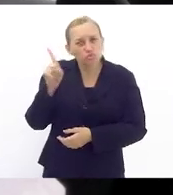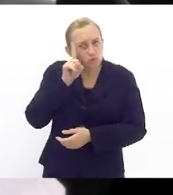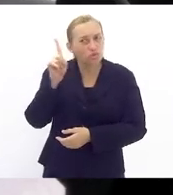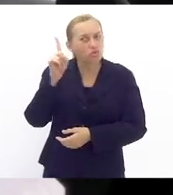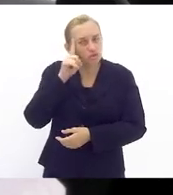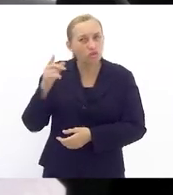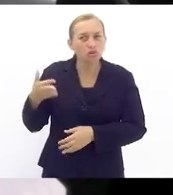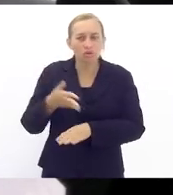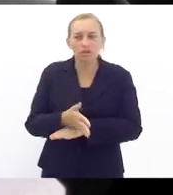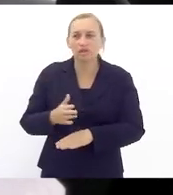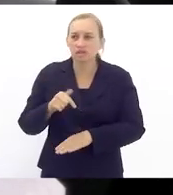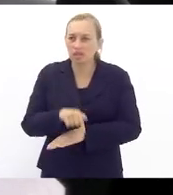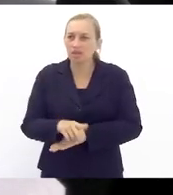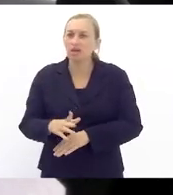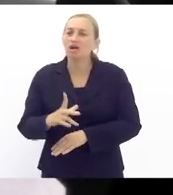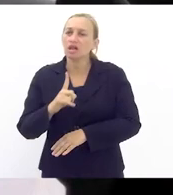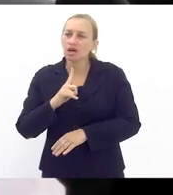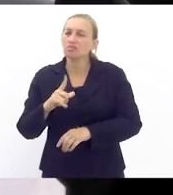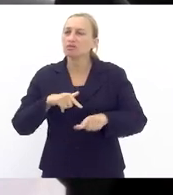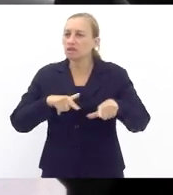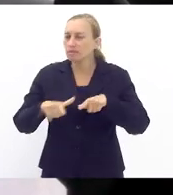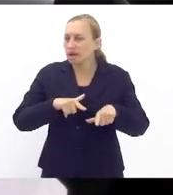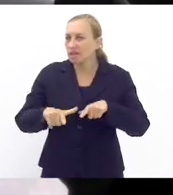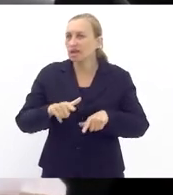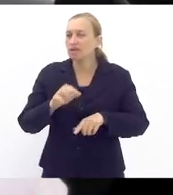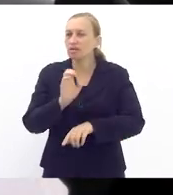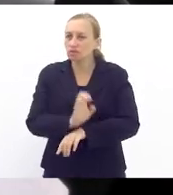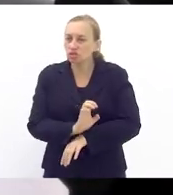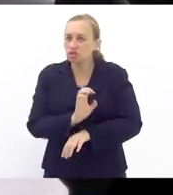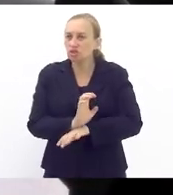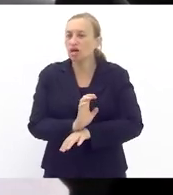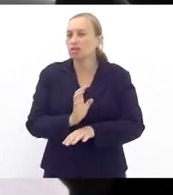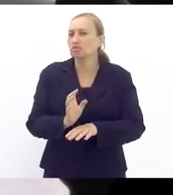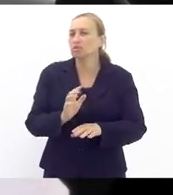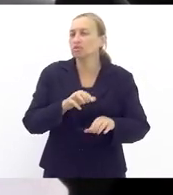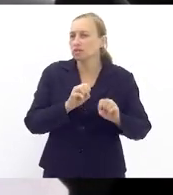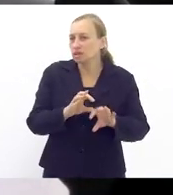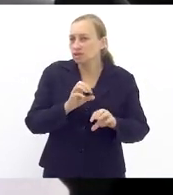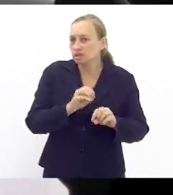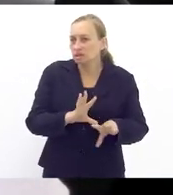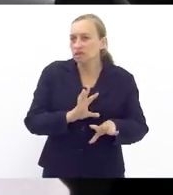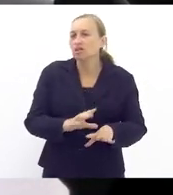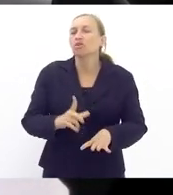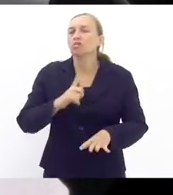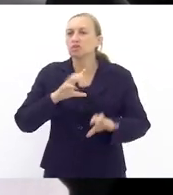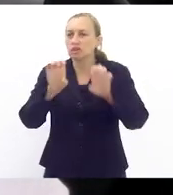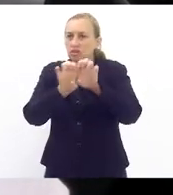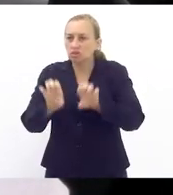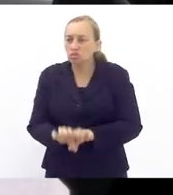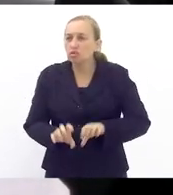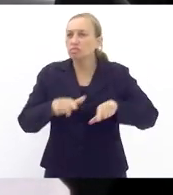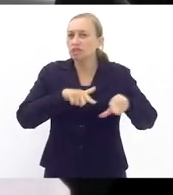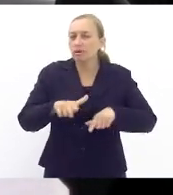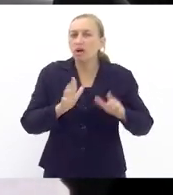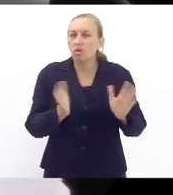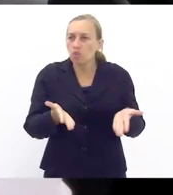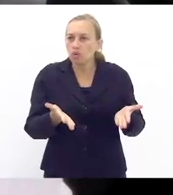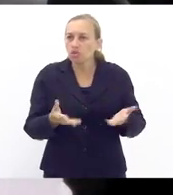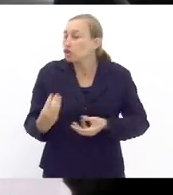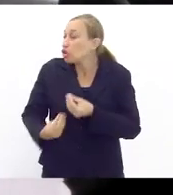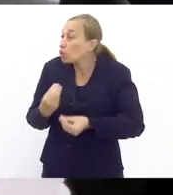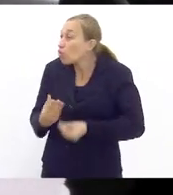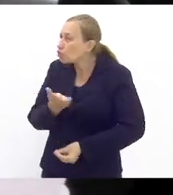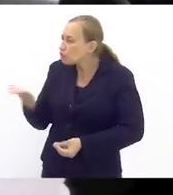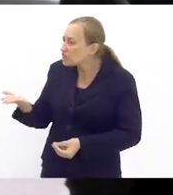que eu entro aqui que eu fui professora da rede estadual de ensino eu falei assim como a gente tem hoje uma estrutura para trabalhar e como